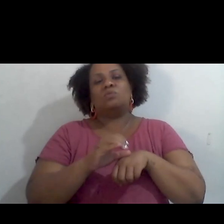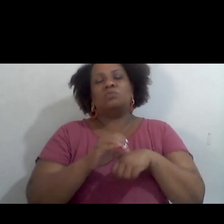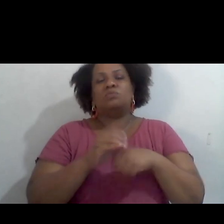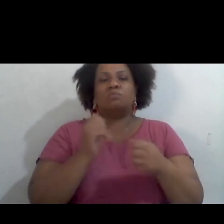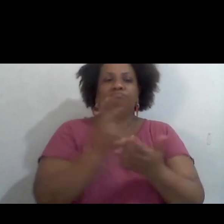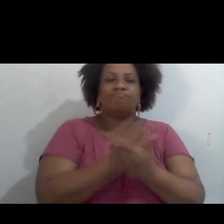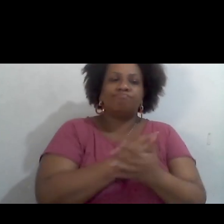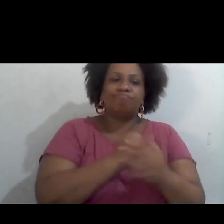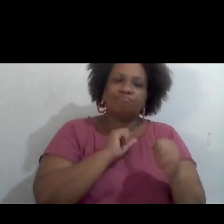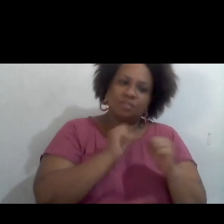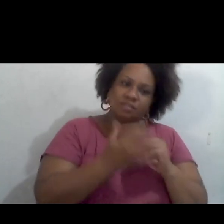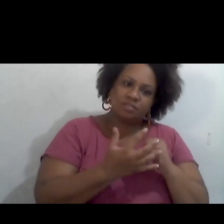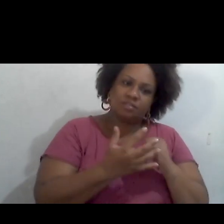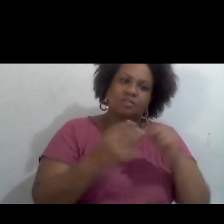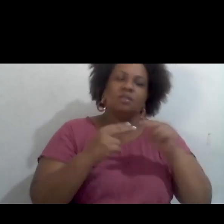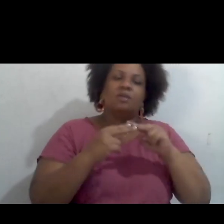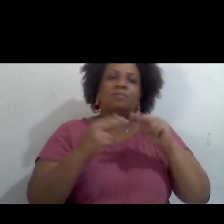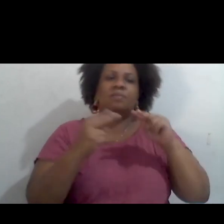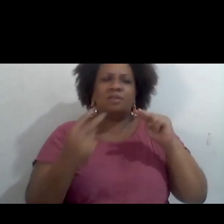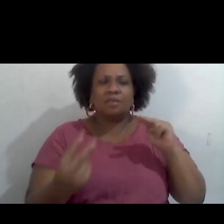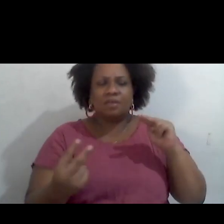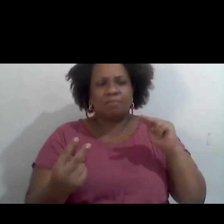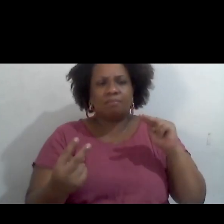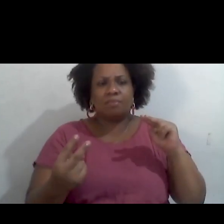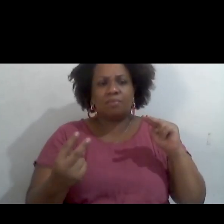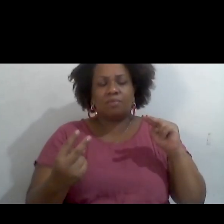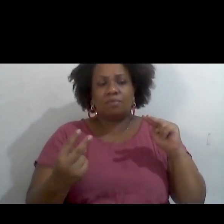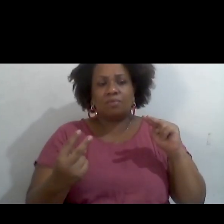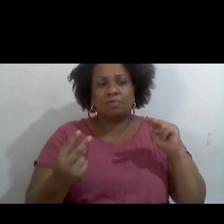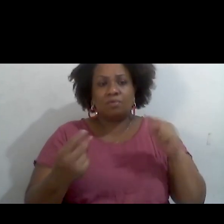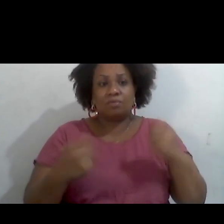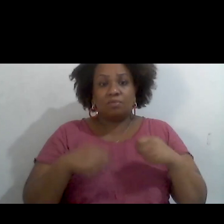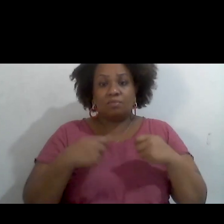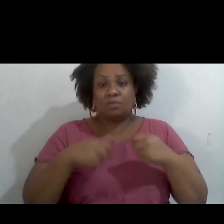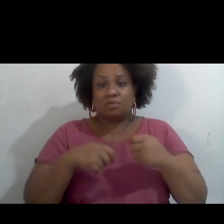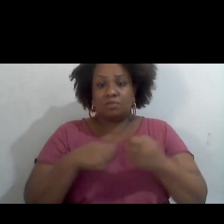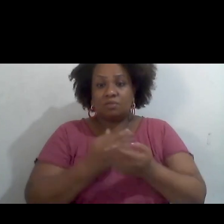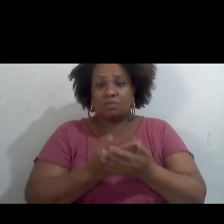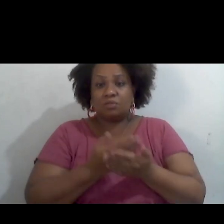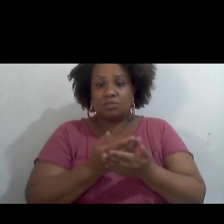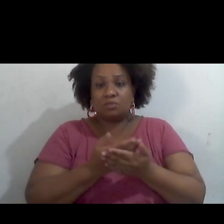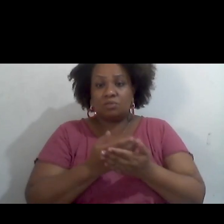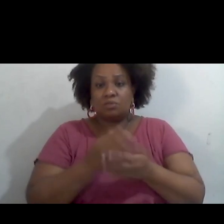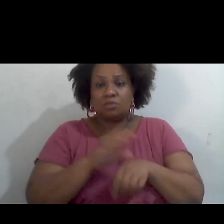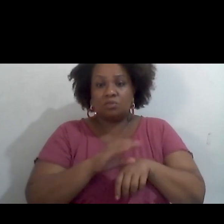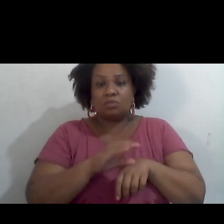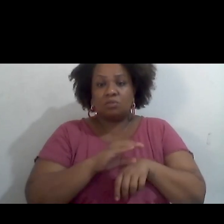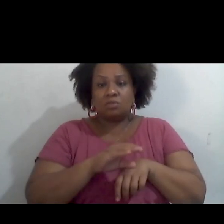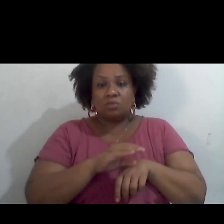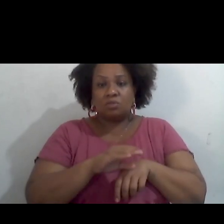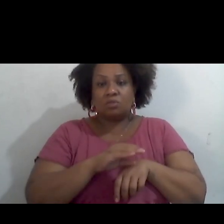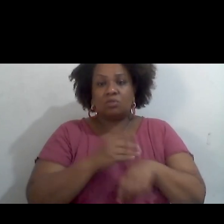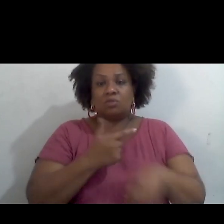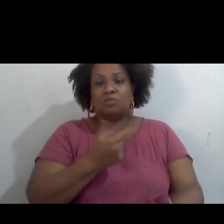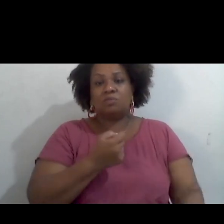caráter remoto, então a gente, né, precisamos fazer muitos laboratórios para dar conta daquele 2020, e aí foi um